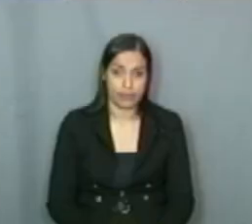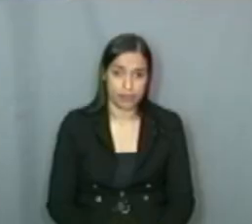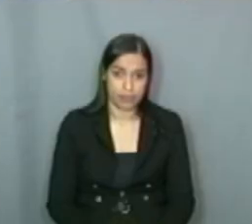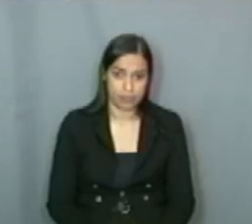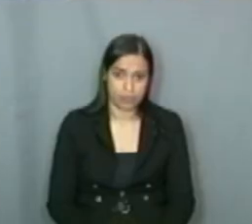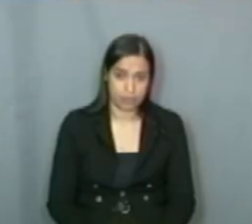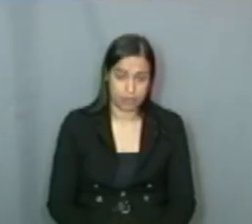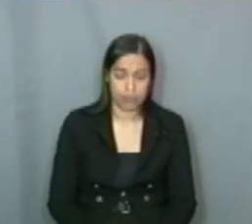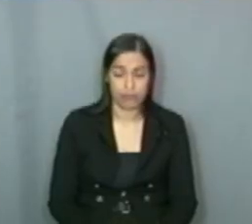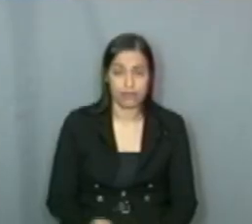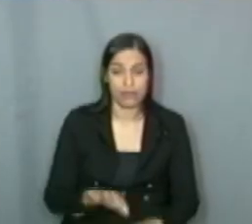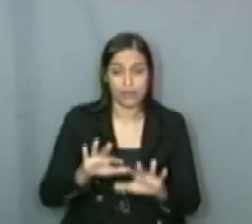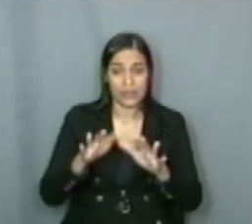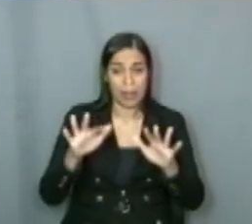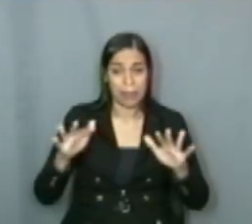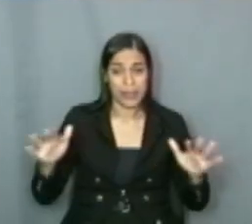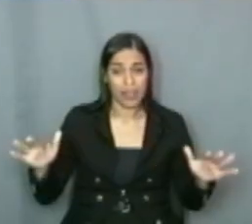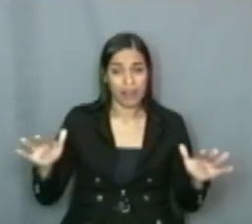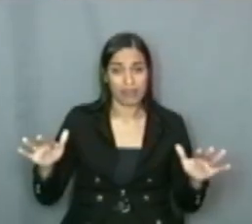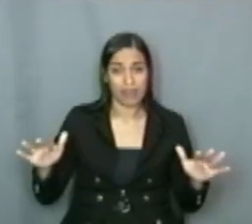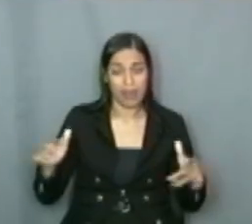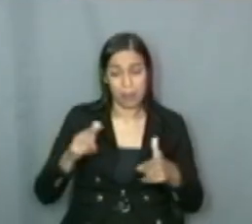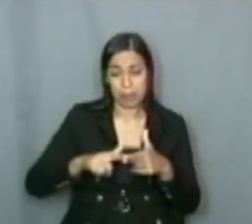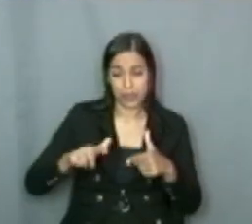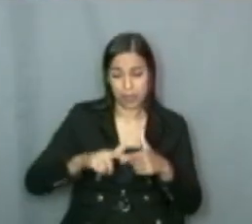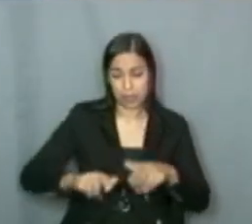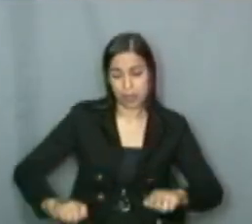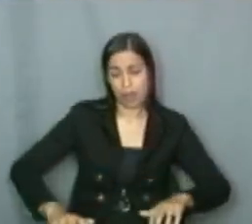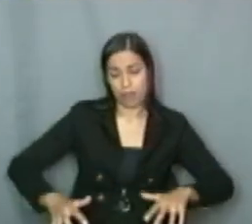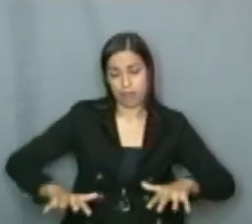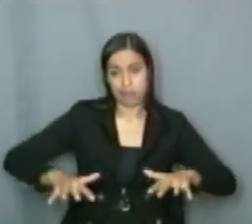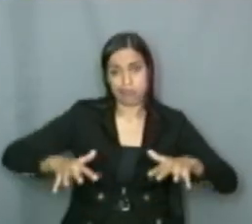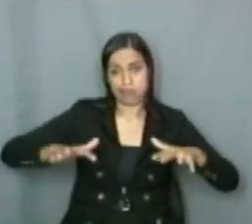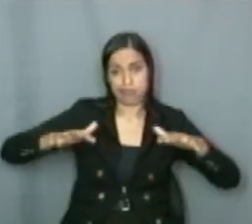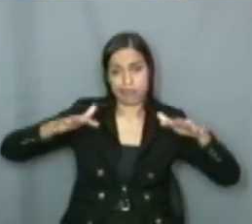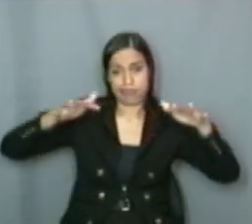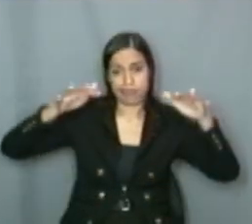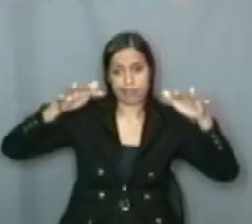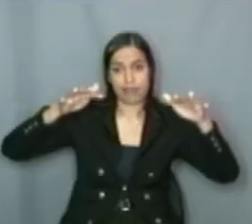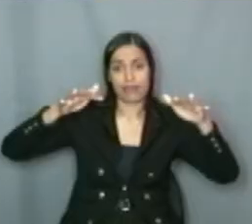E na beira da praia, basta dar uma maré cheia. A fossa faz assim, ó.